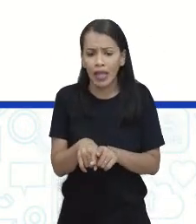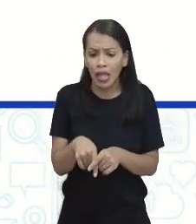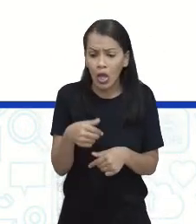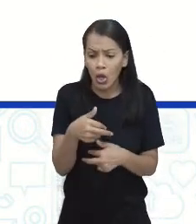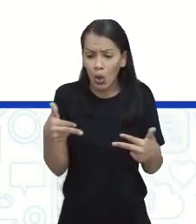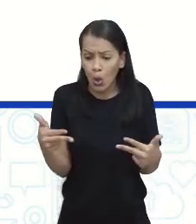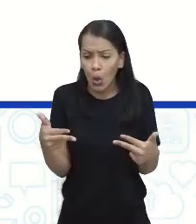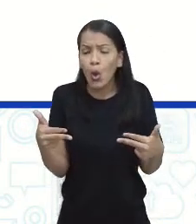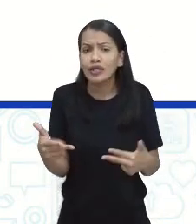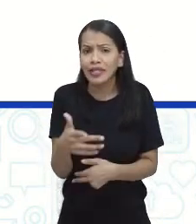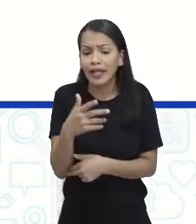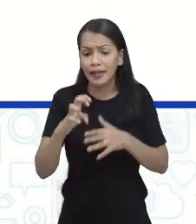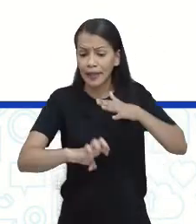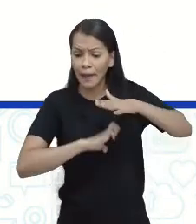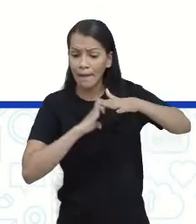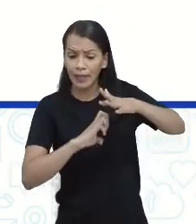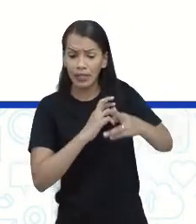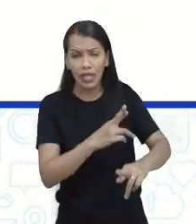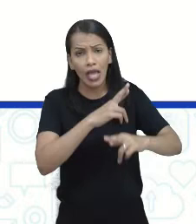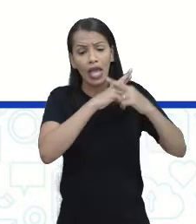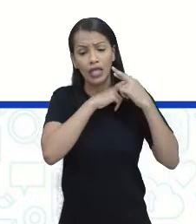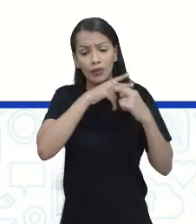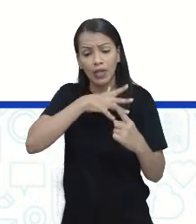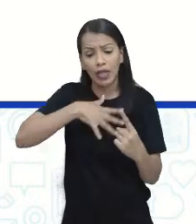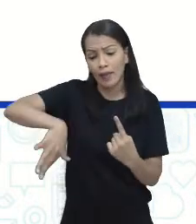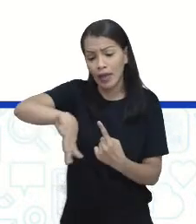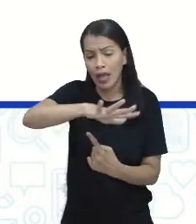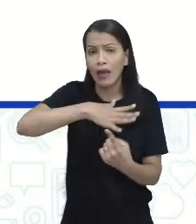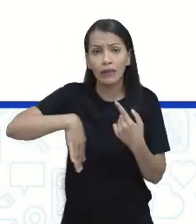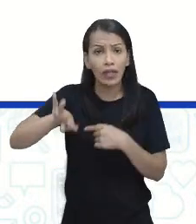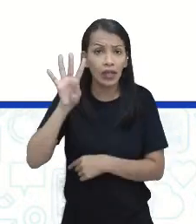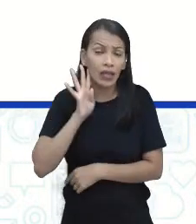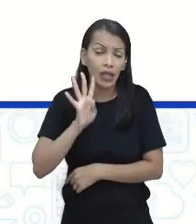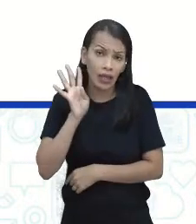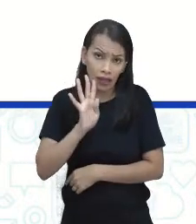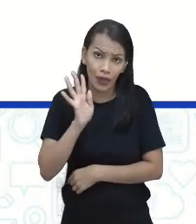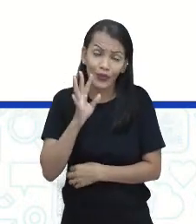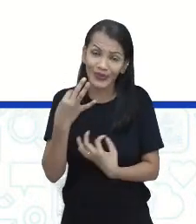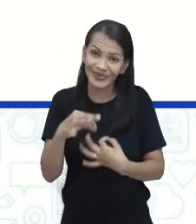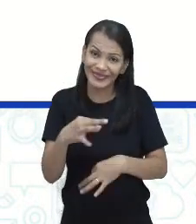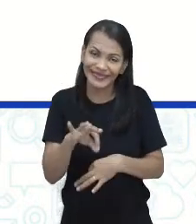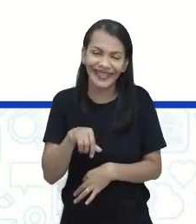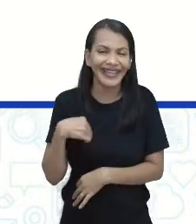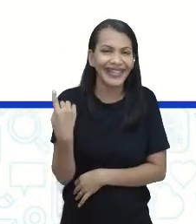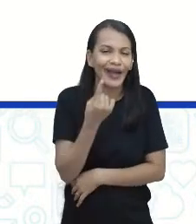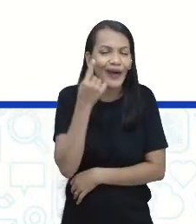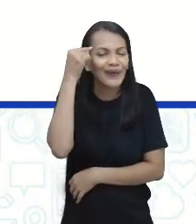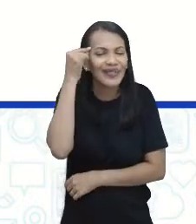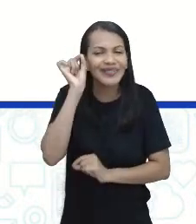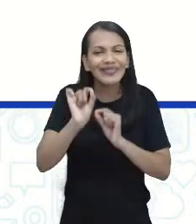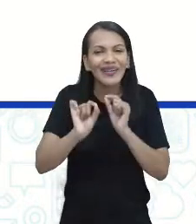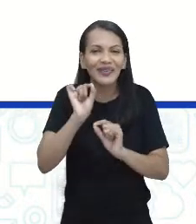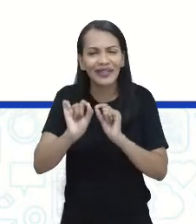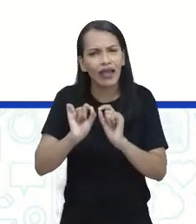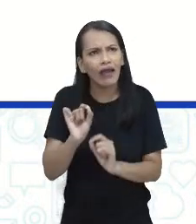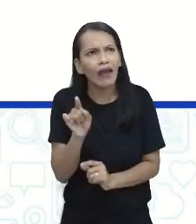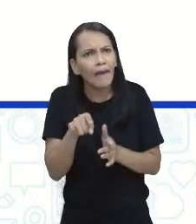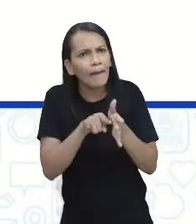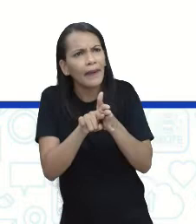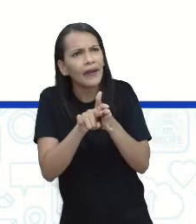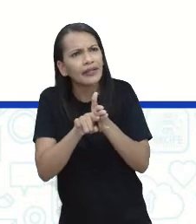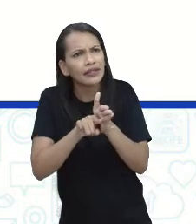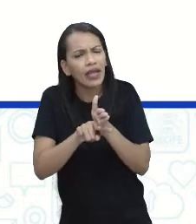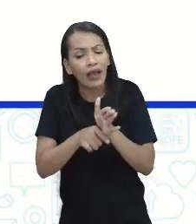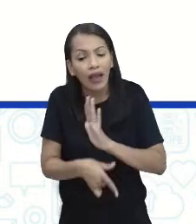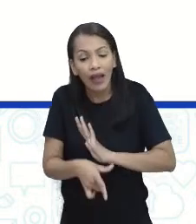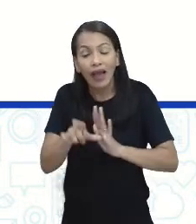com responsabilidade socioambiental. Isso é bem legal, né? Se a gente começar a pensar e pesquisar